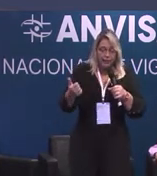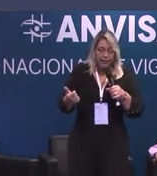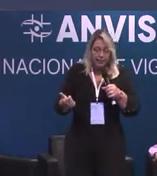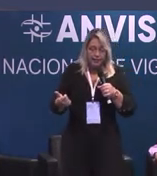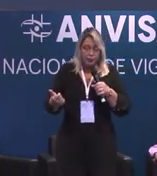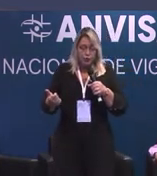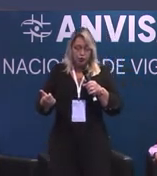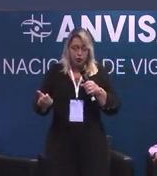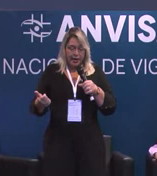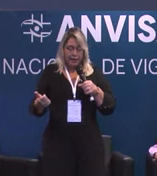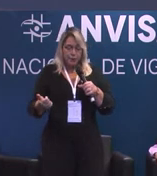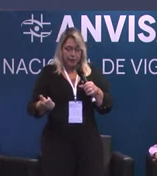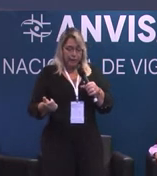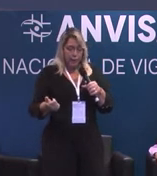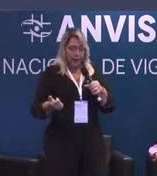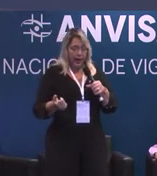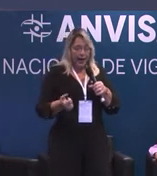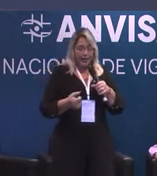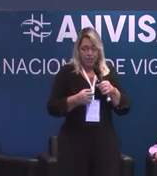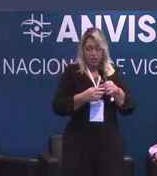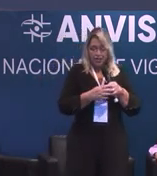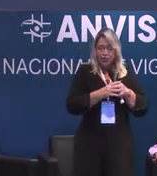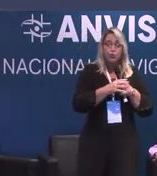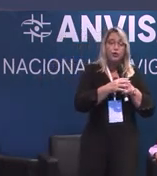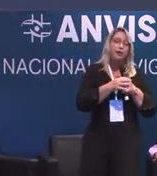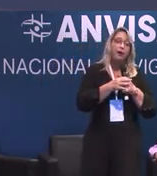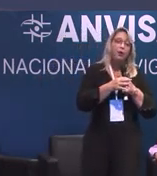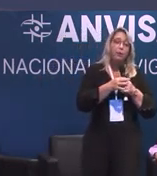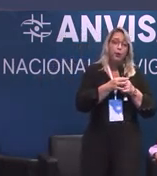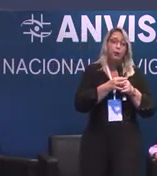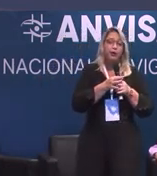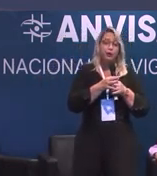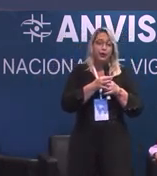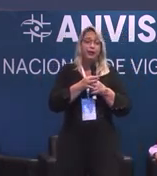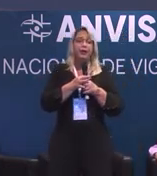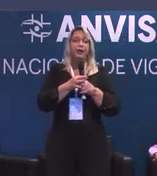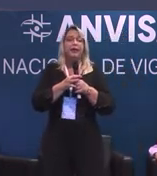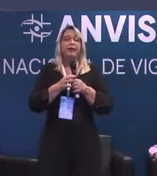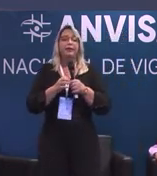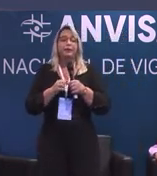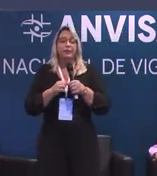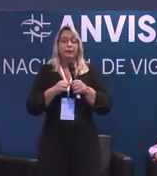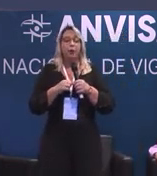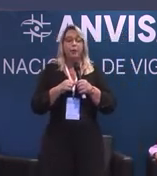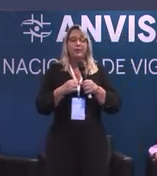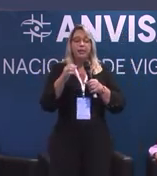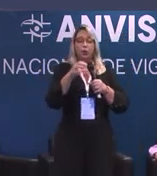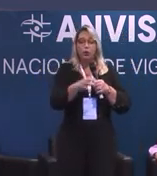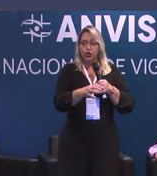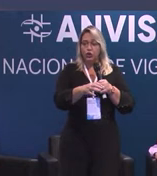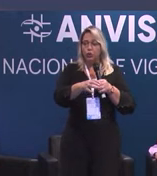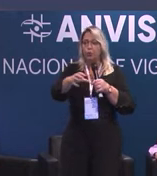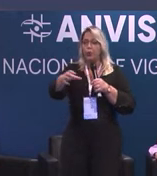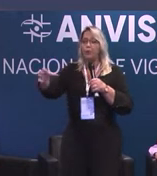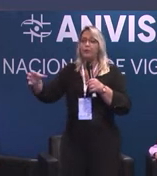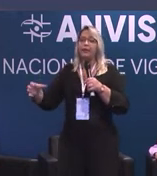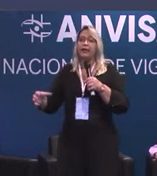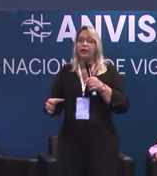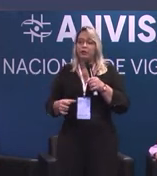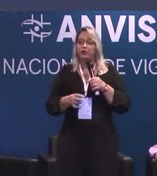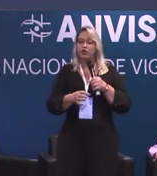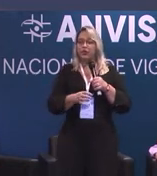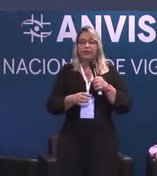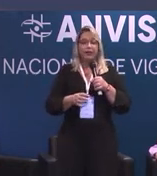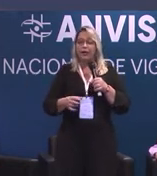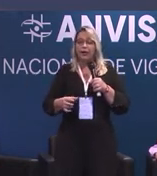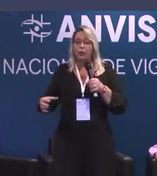de atribuições do responsável pela assistência jurídica ou procuradoria. Então, assim, por mais que hoje o próprio cenário de